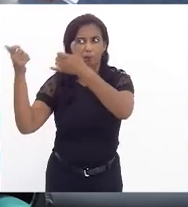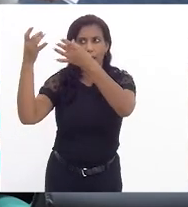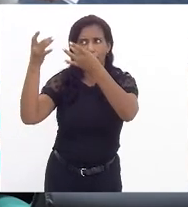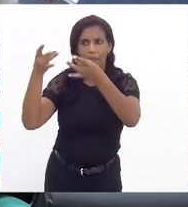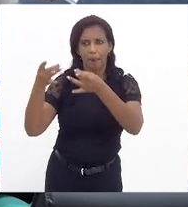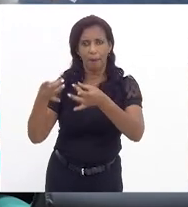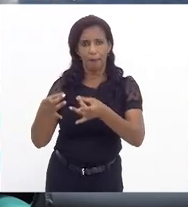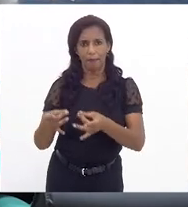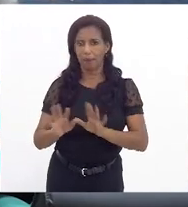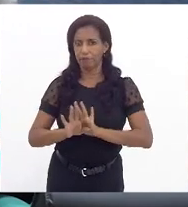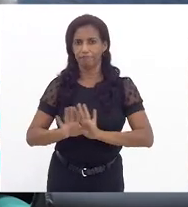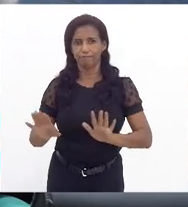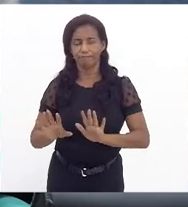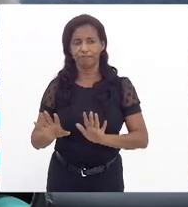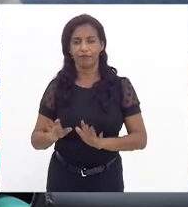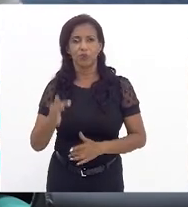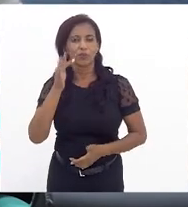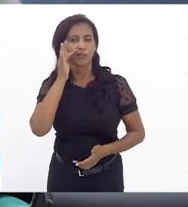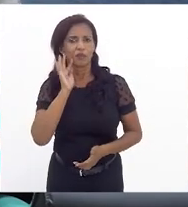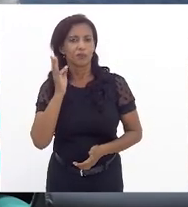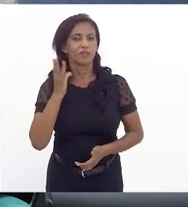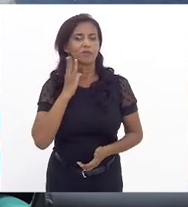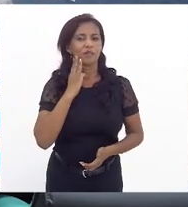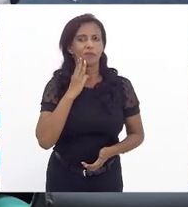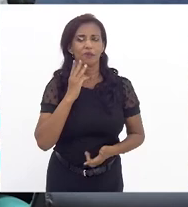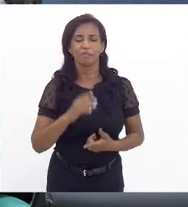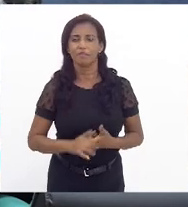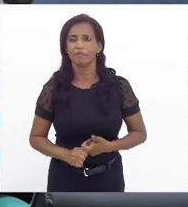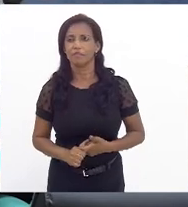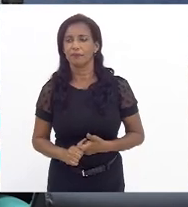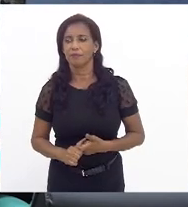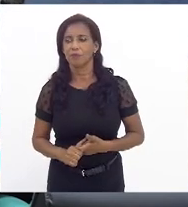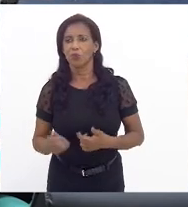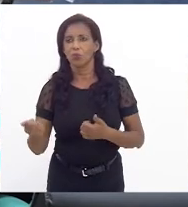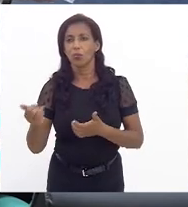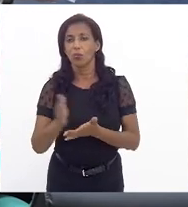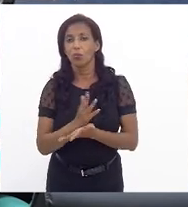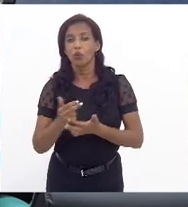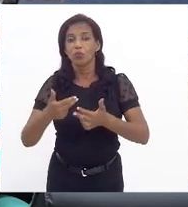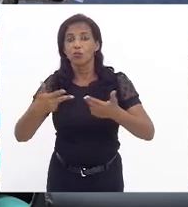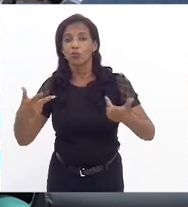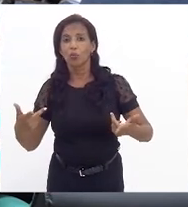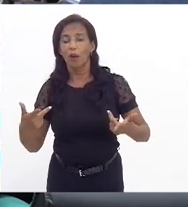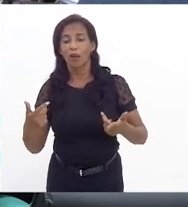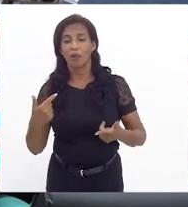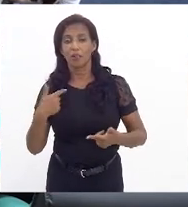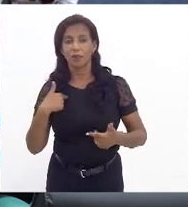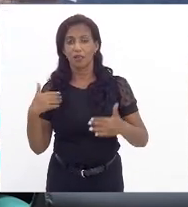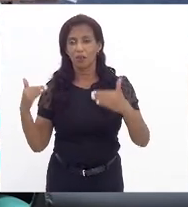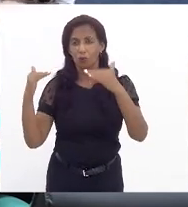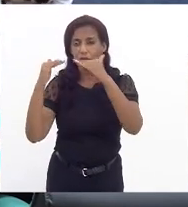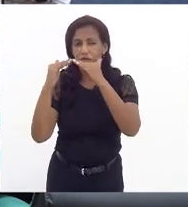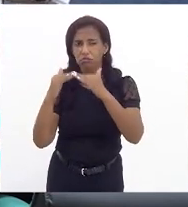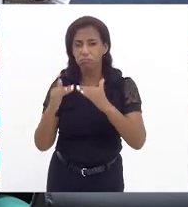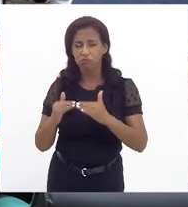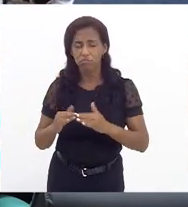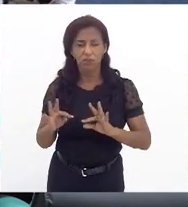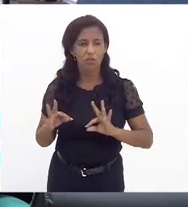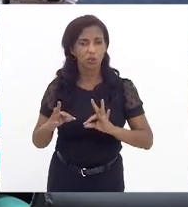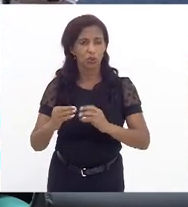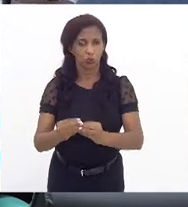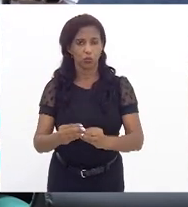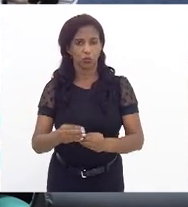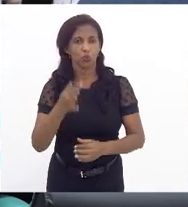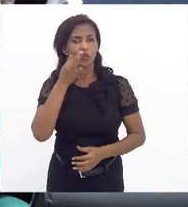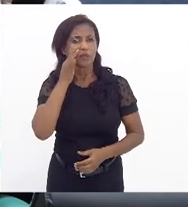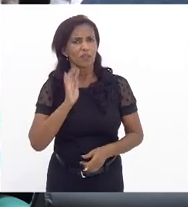os argumentos do Serafini e do Valdeque, os quais eu subscrevo integralmente. O